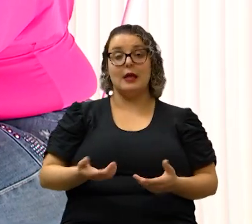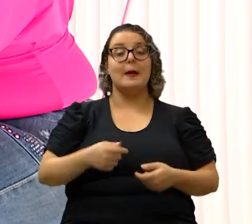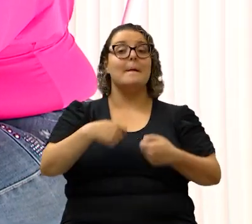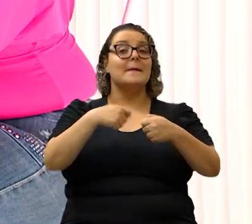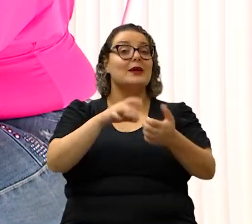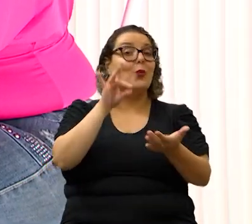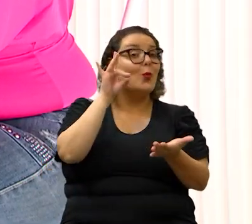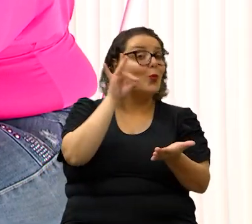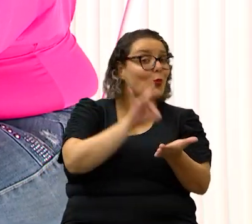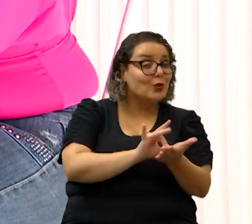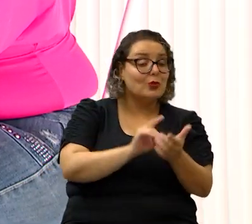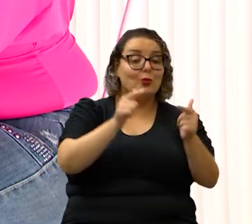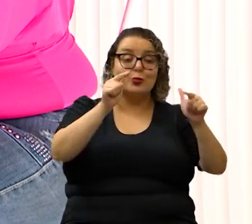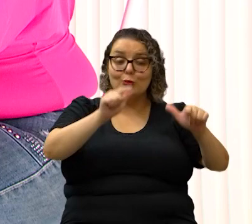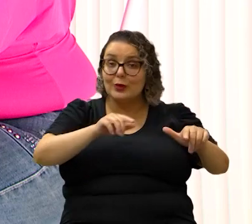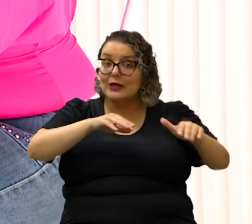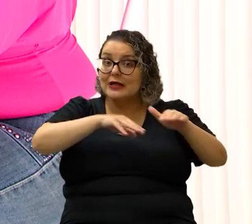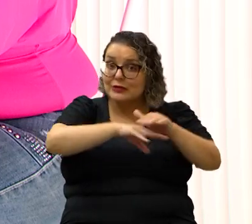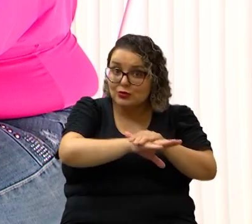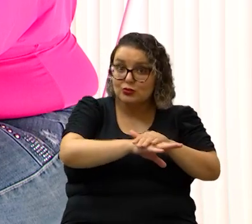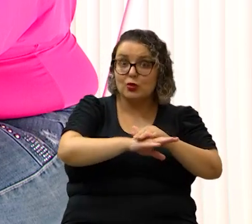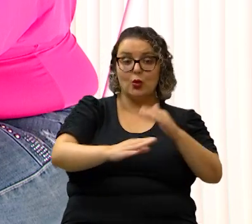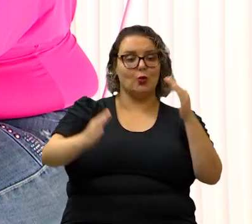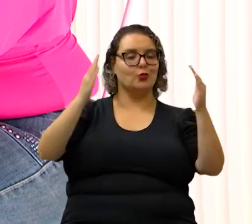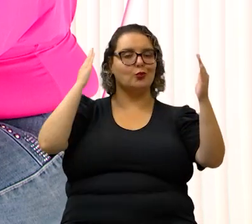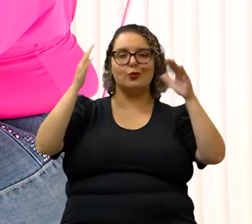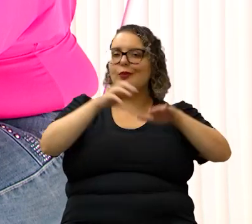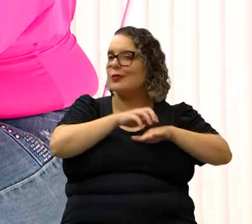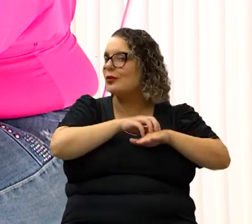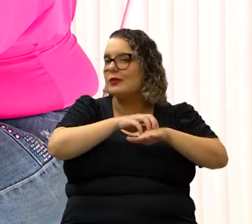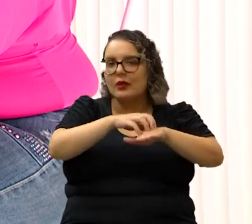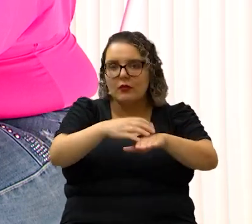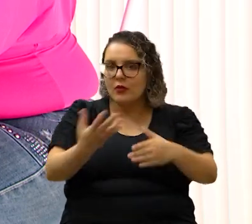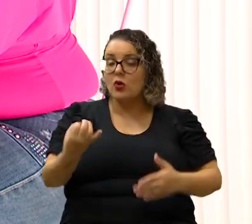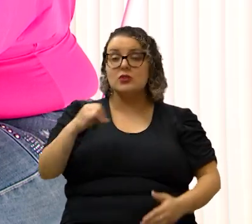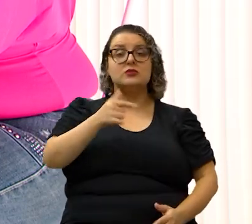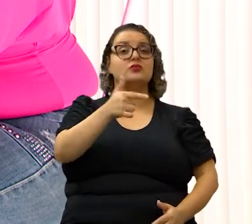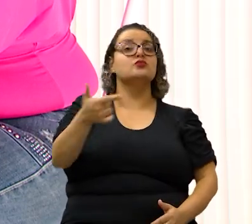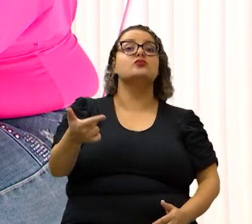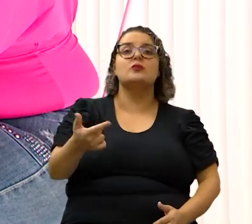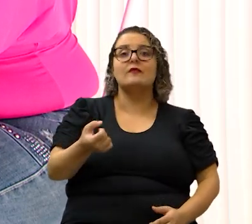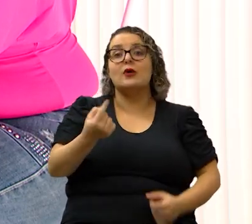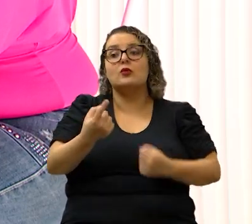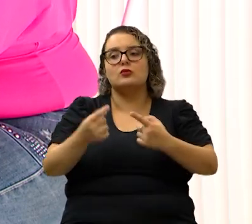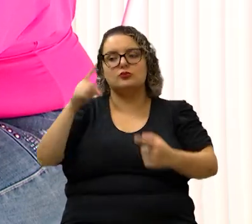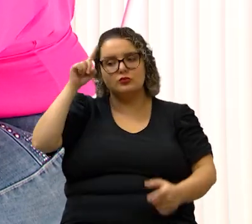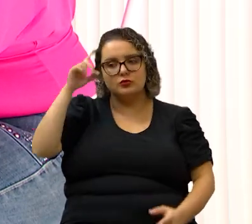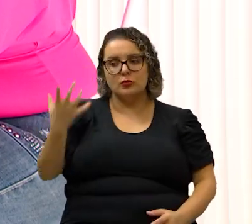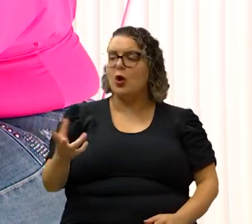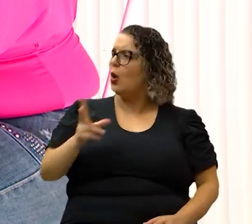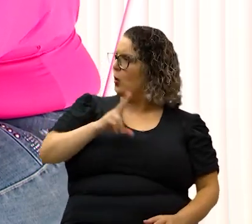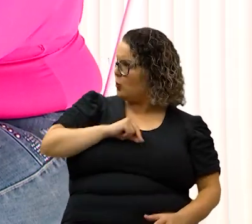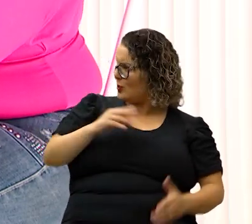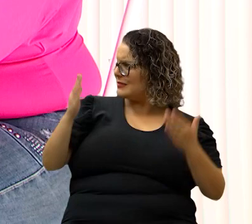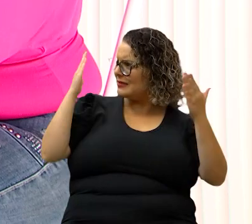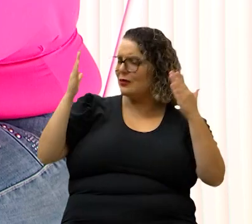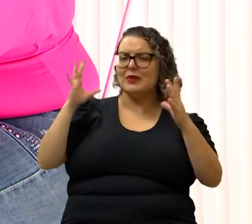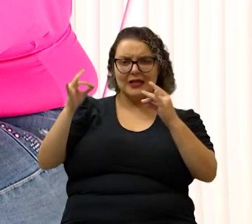Tem que olhar a origem. Se lá onde foi armazenado, ou no caminhão que foi transportado, se não houve algum